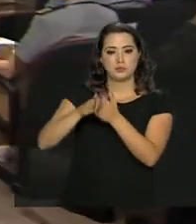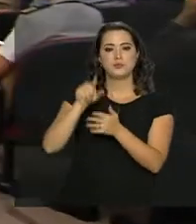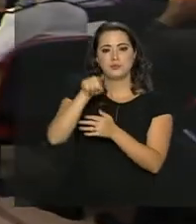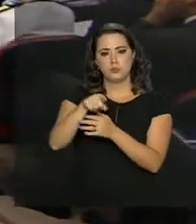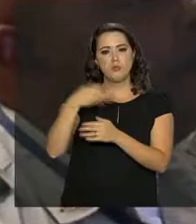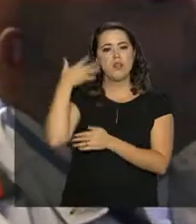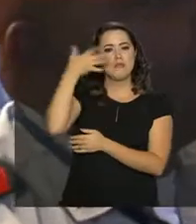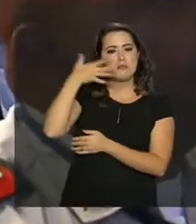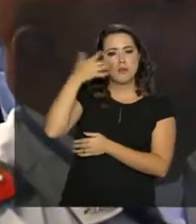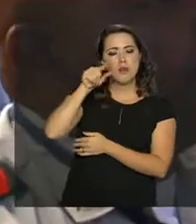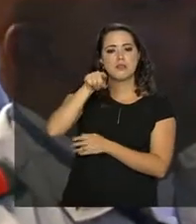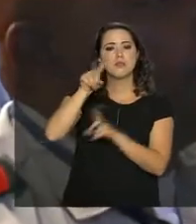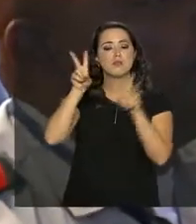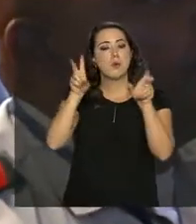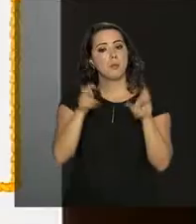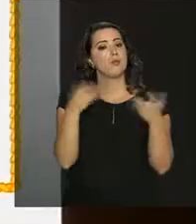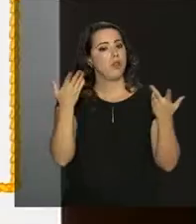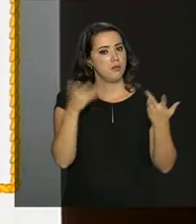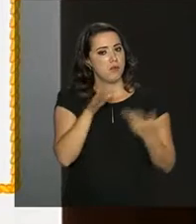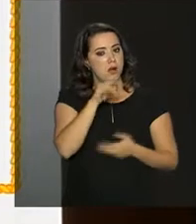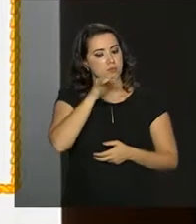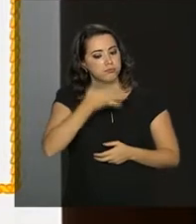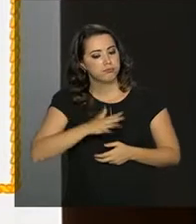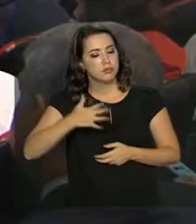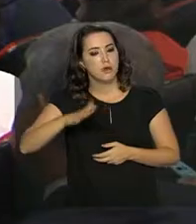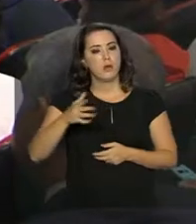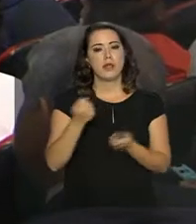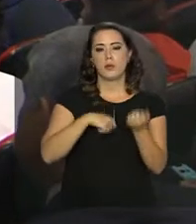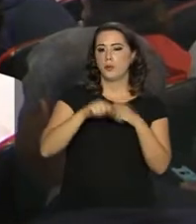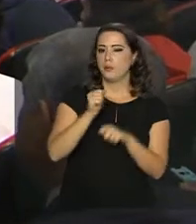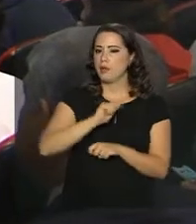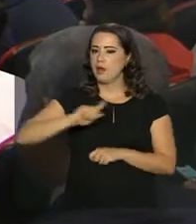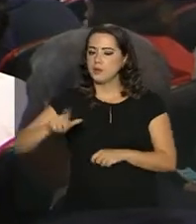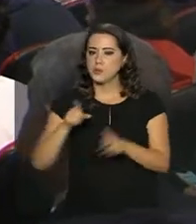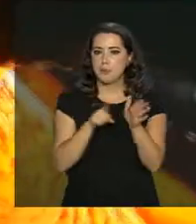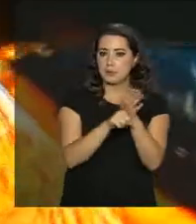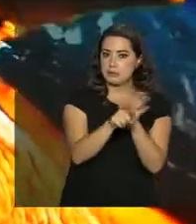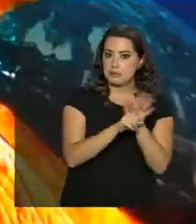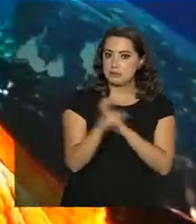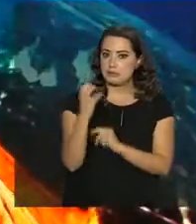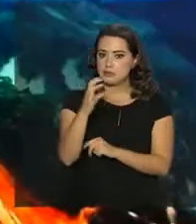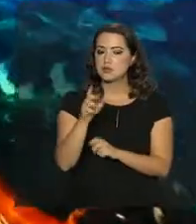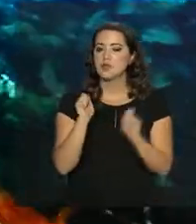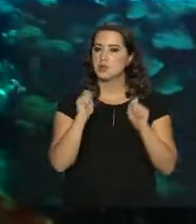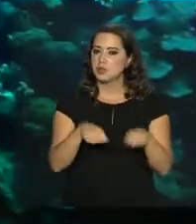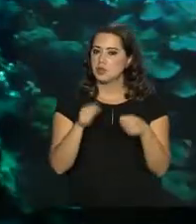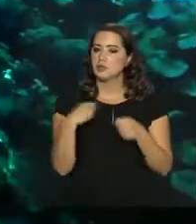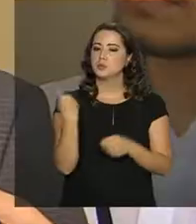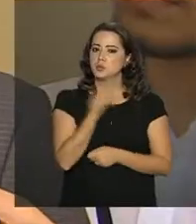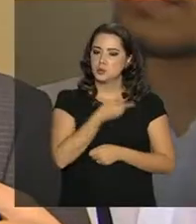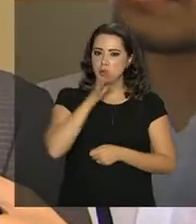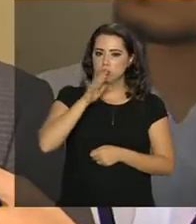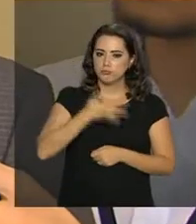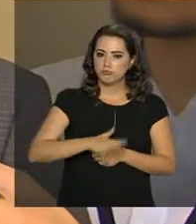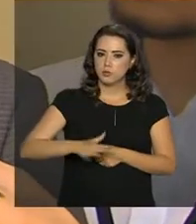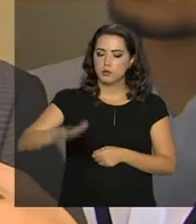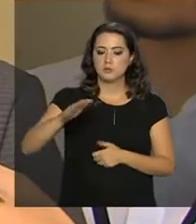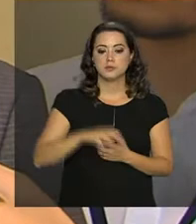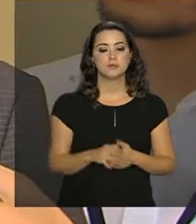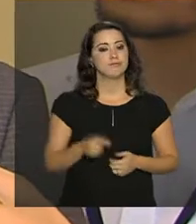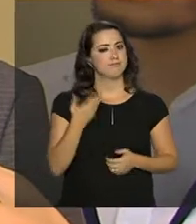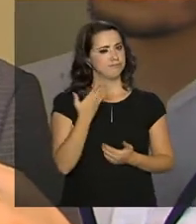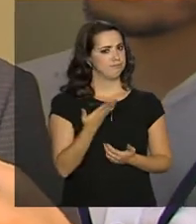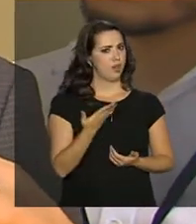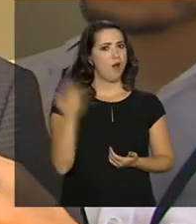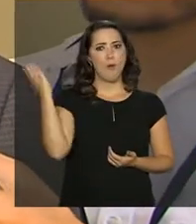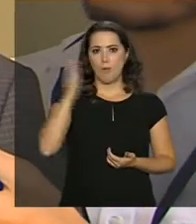os assuntos debatidos estão a economia azul, as pesquisas científicas e o potencial do nosso mar. O Brasil tem um conjunto de